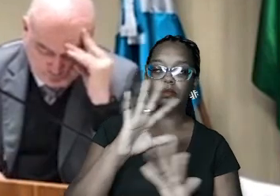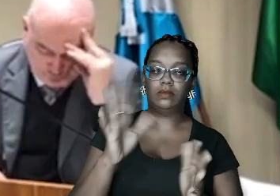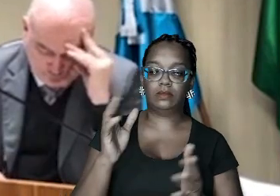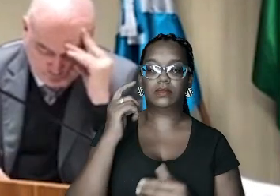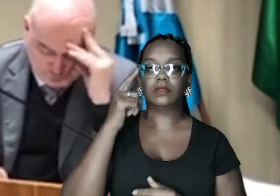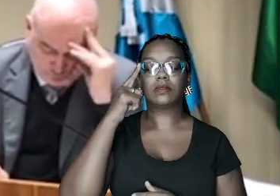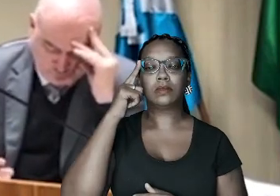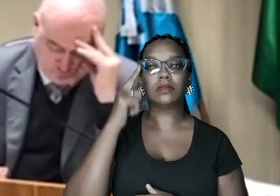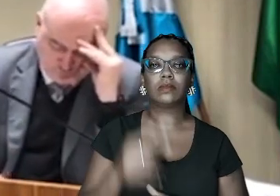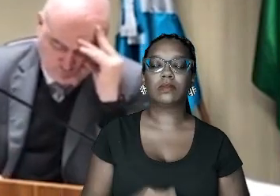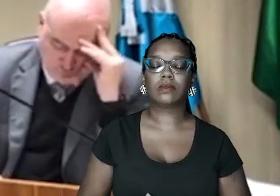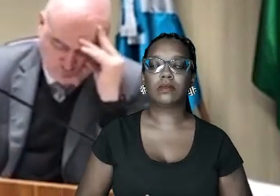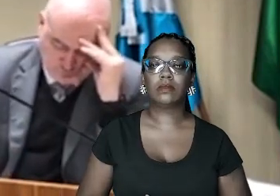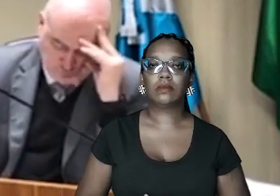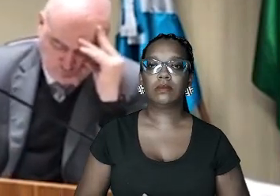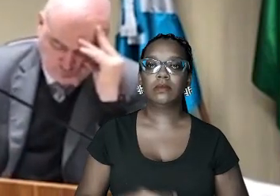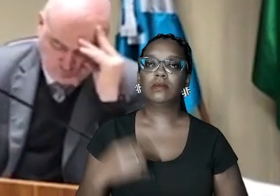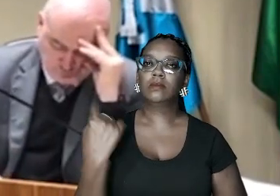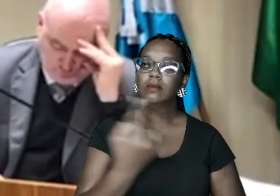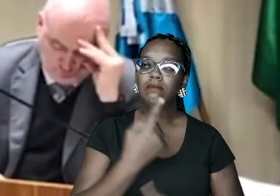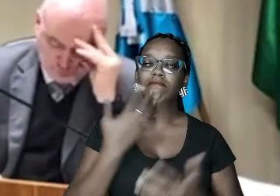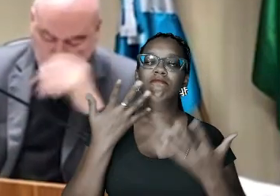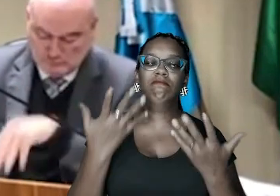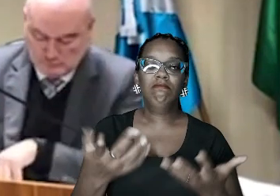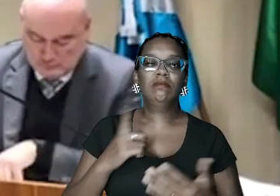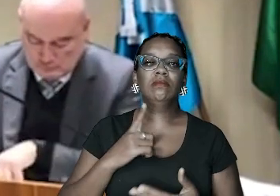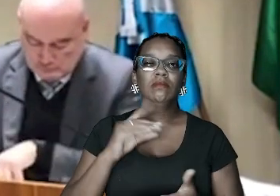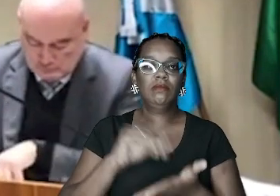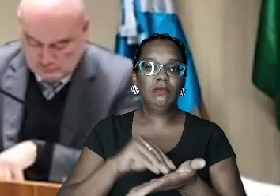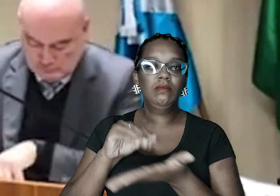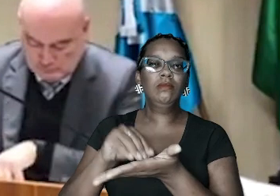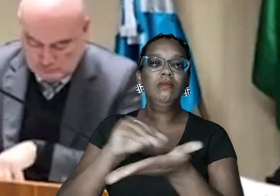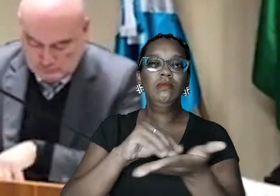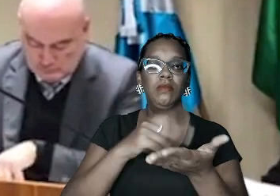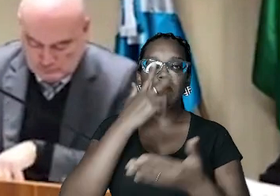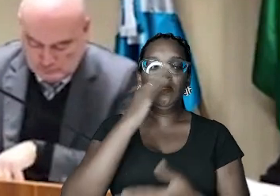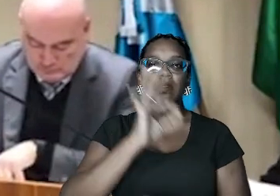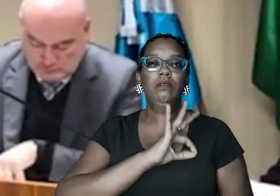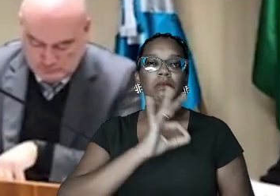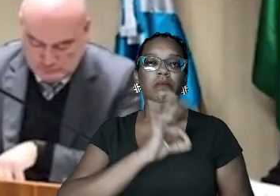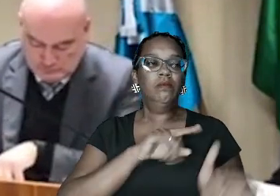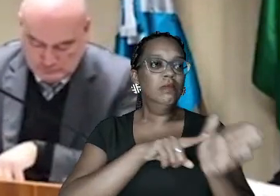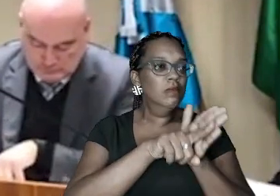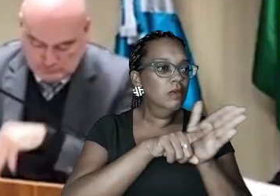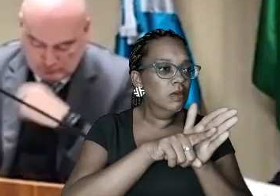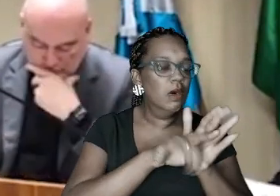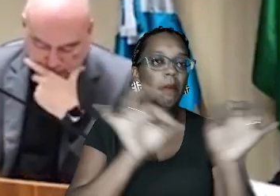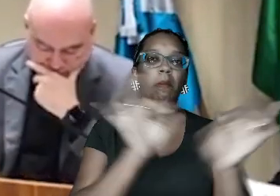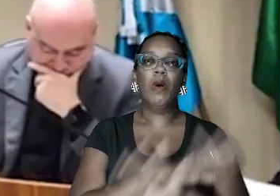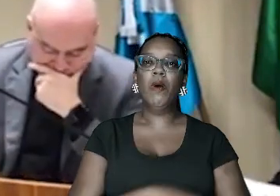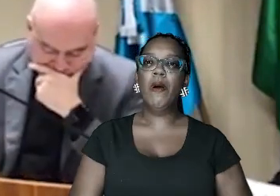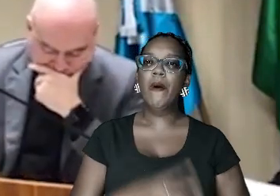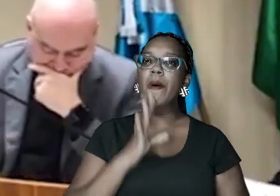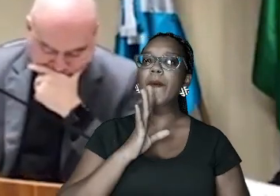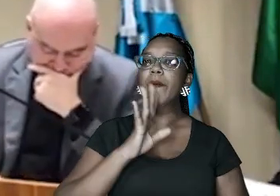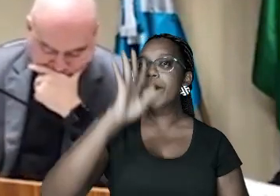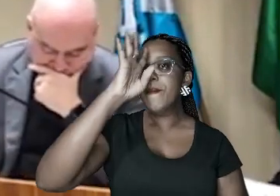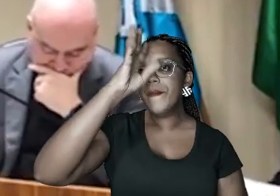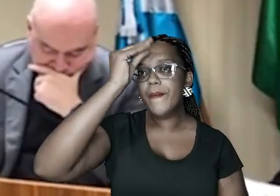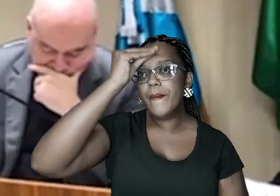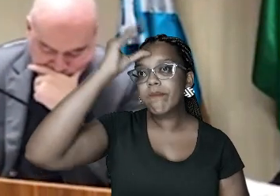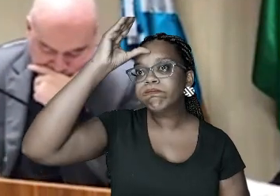e a gente ainda tem muito essa coisa do a polícia investiga acabou não toma mais conhecimento do que aconteceu